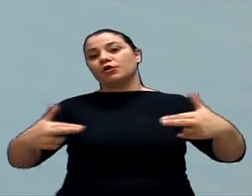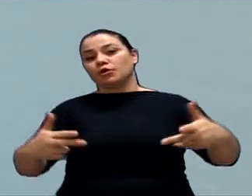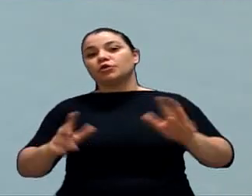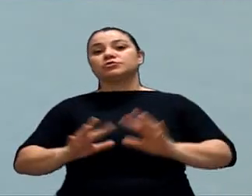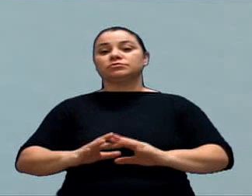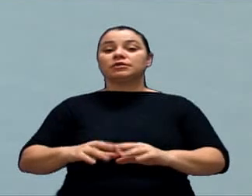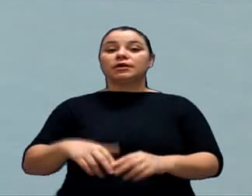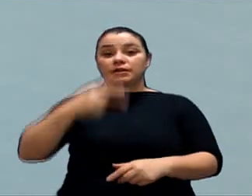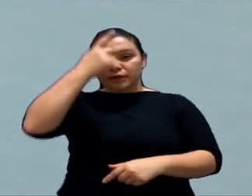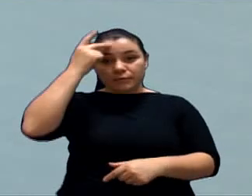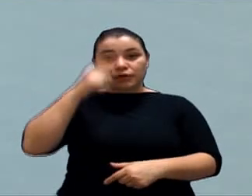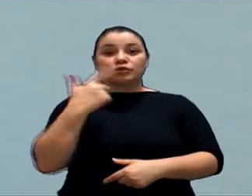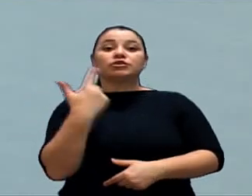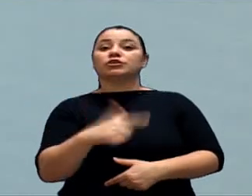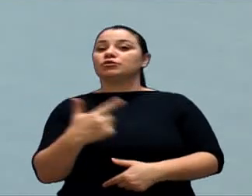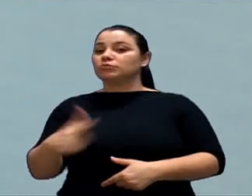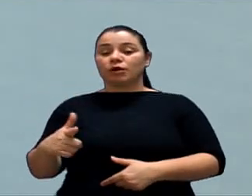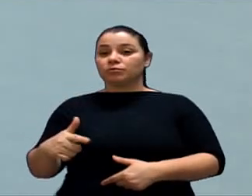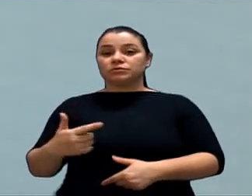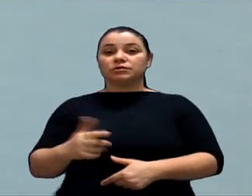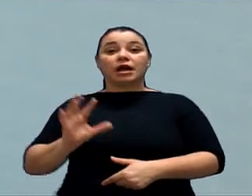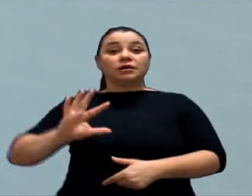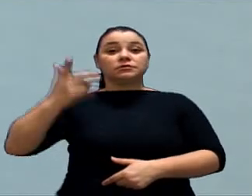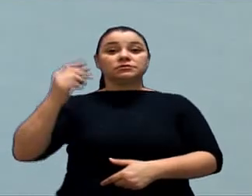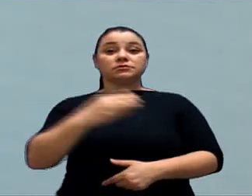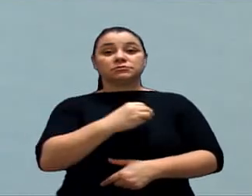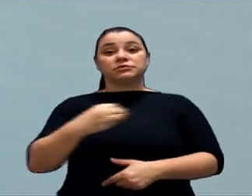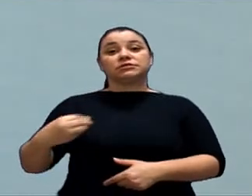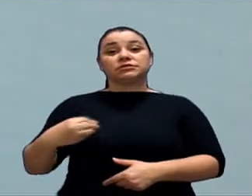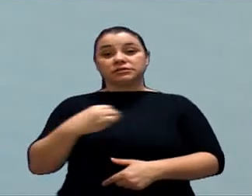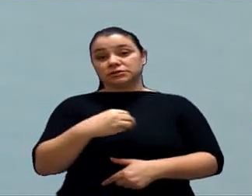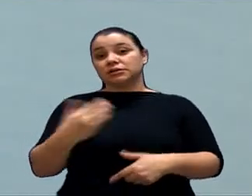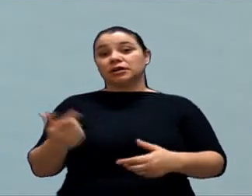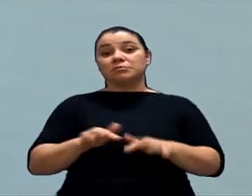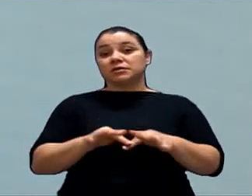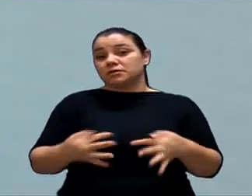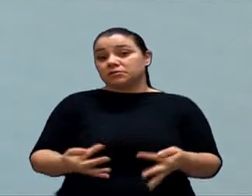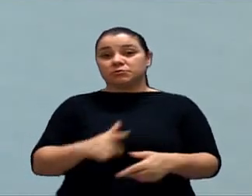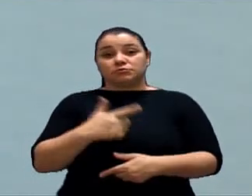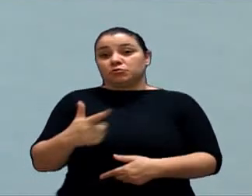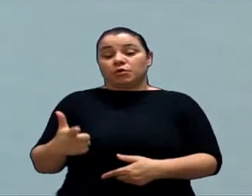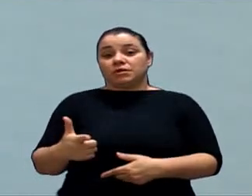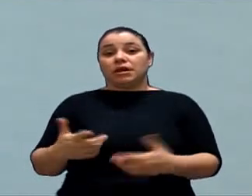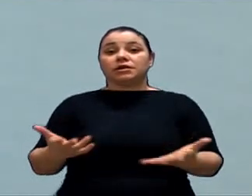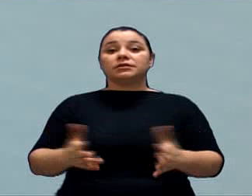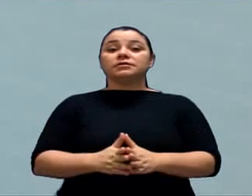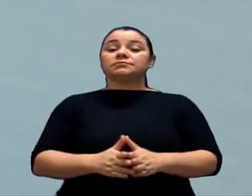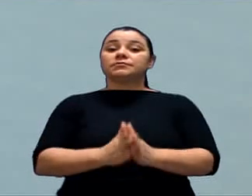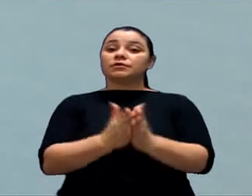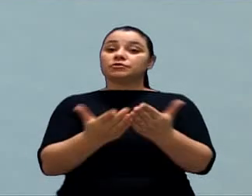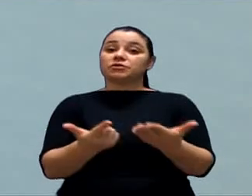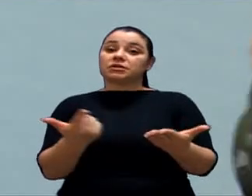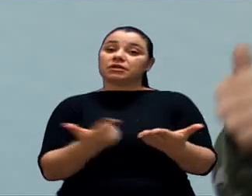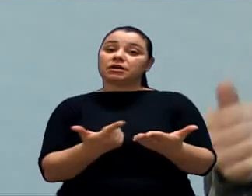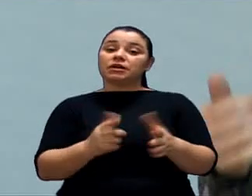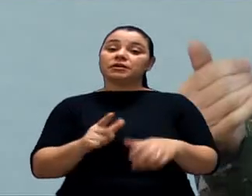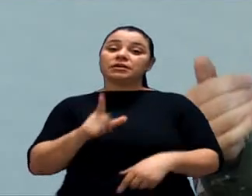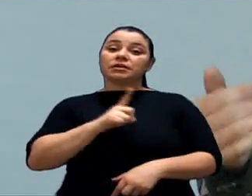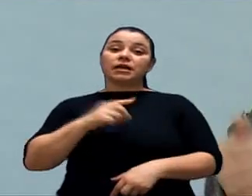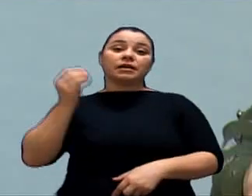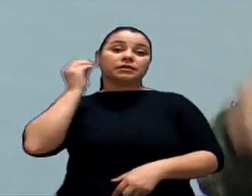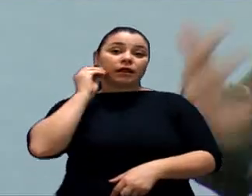que não estão conseguindo realizar exames laboratoriais simples. Tem no jornal, está dizendo que a pessoa